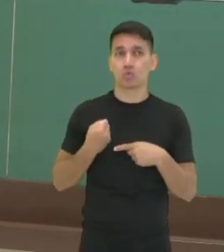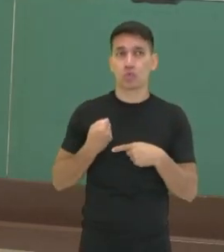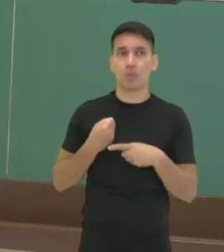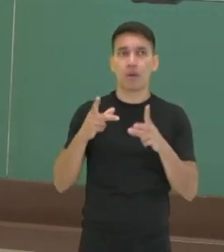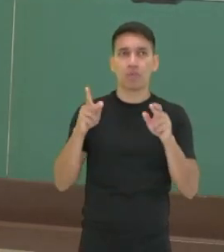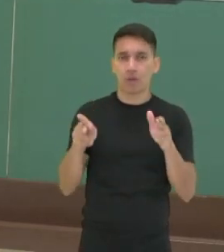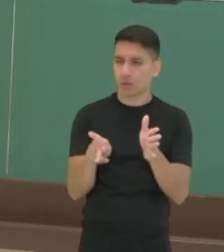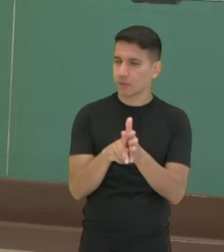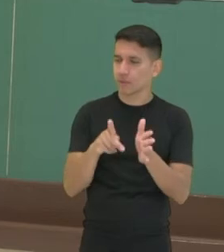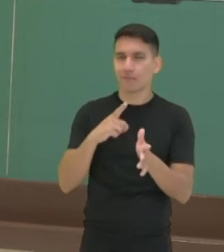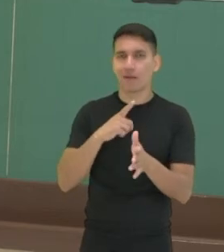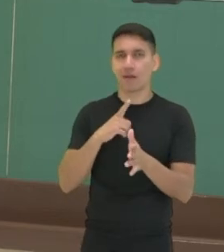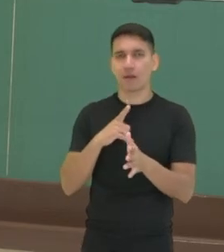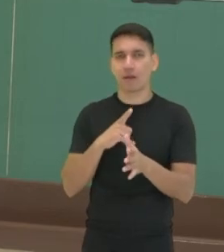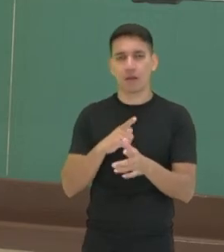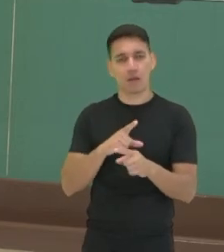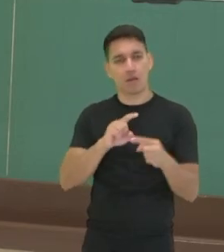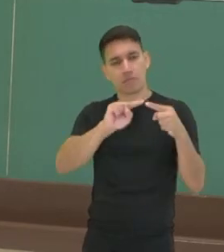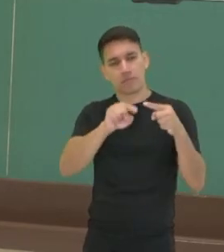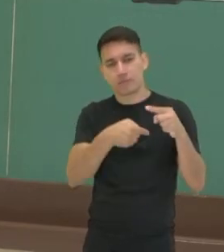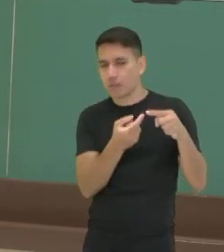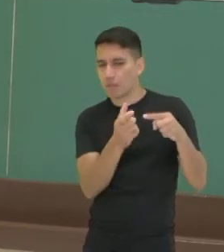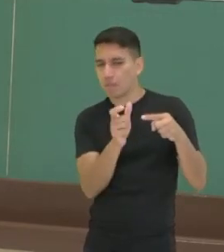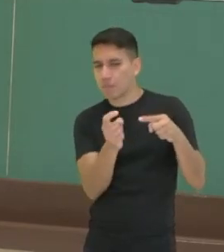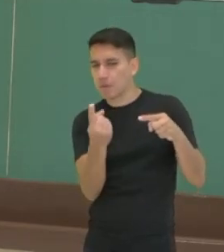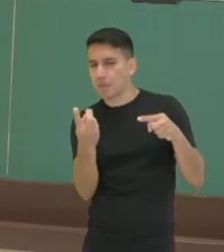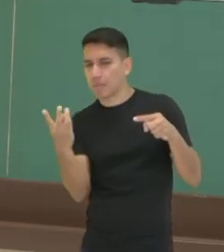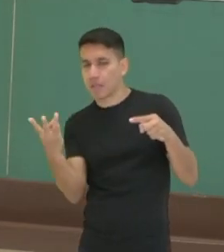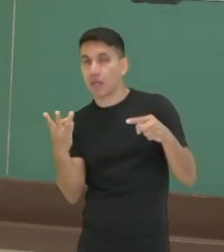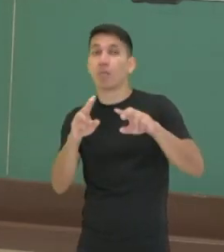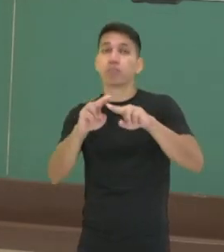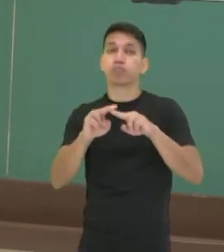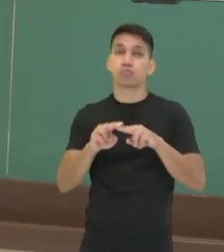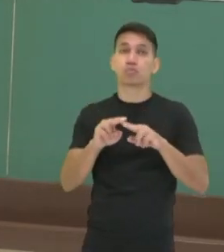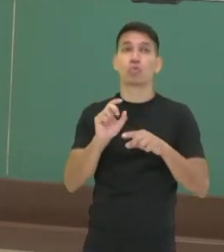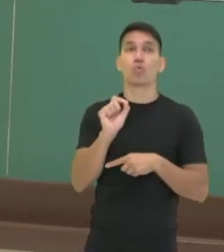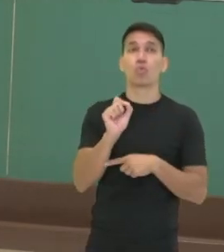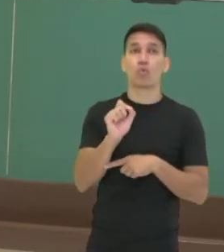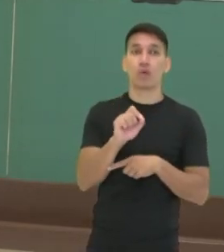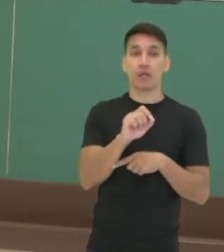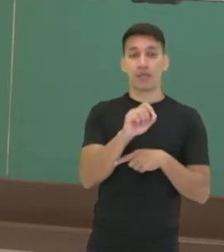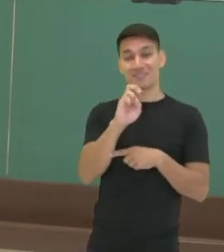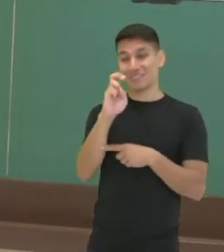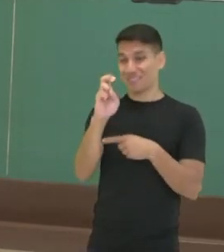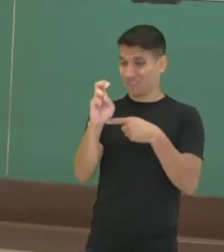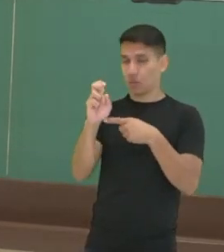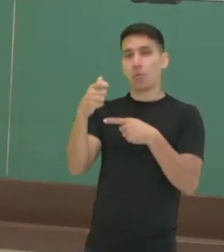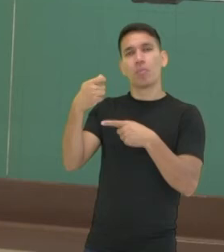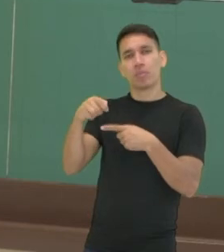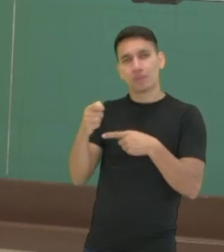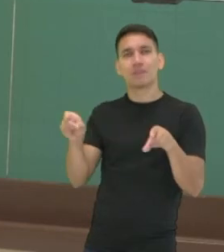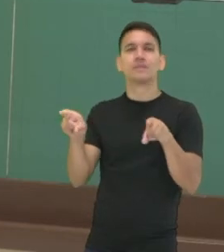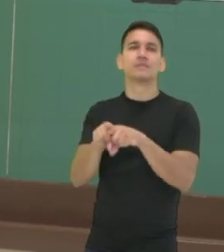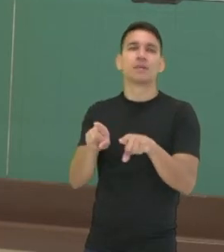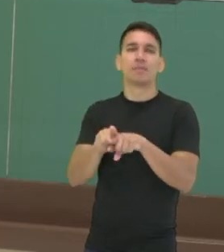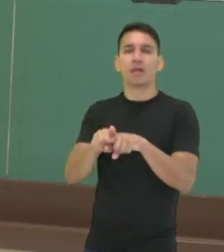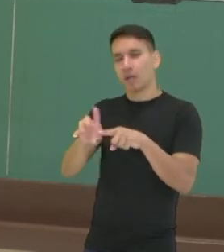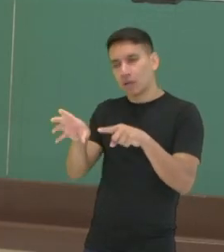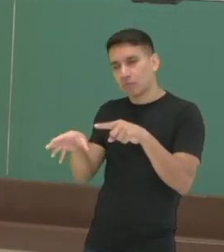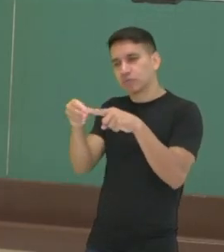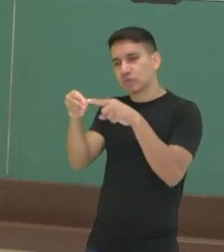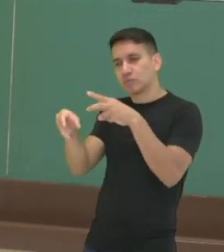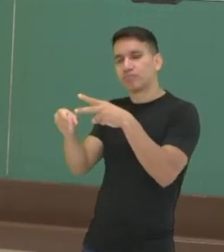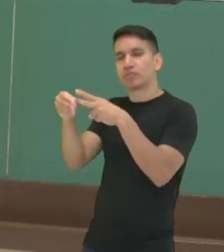casas decimais, então, né, 5 precisa ter duas casas decimais também. Fazemos isso acrescentando ali,